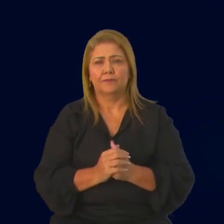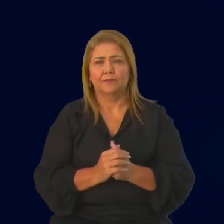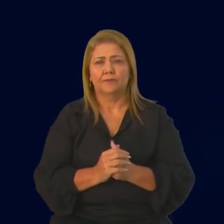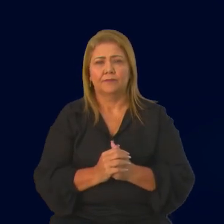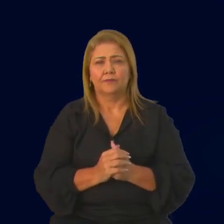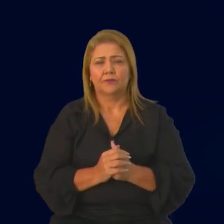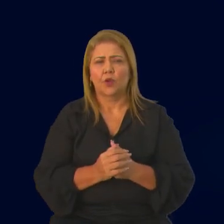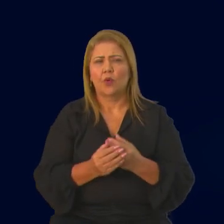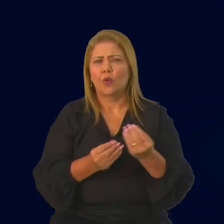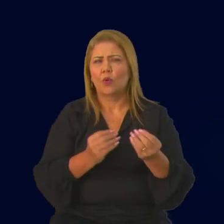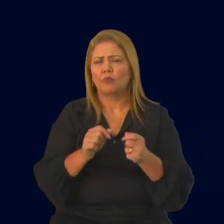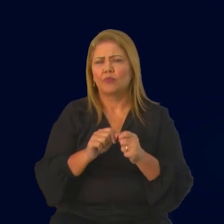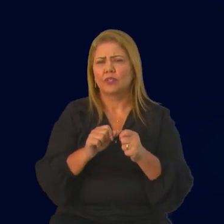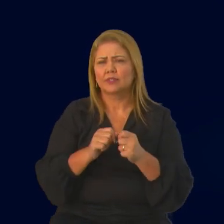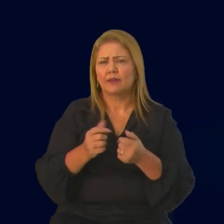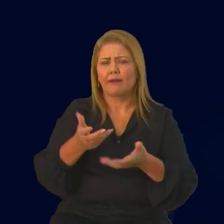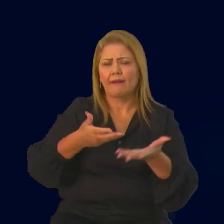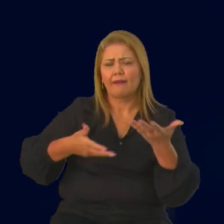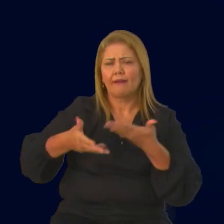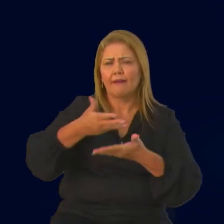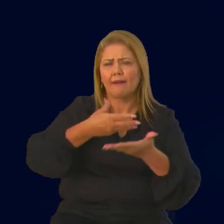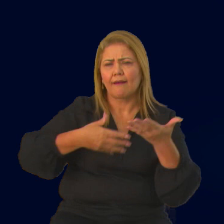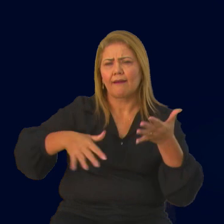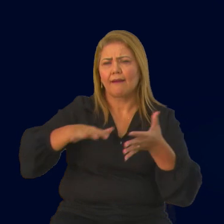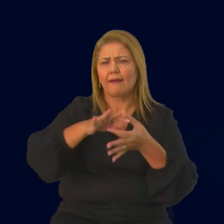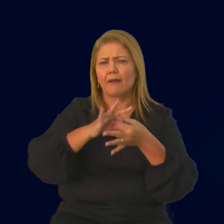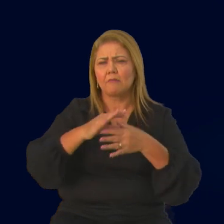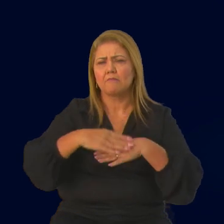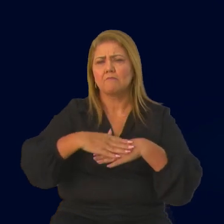Como fazer as pessoas se engajarem mais?